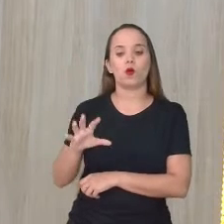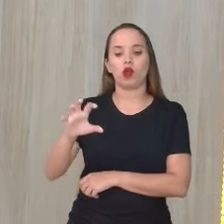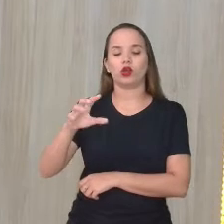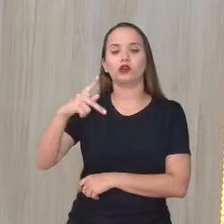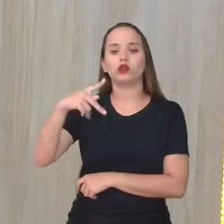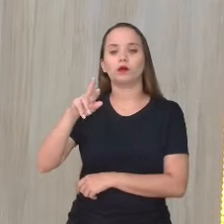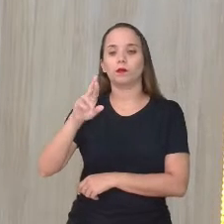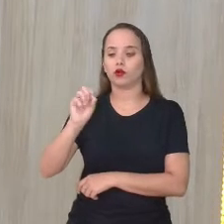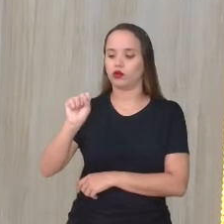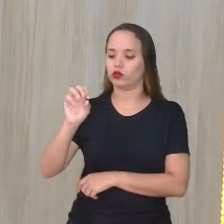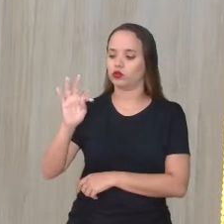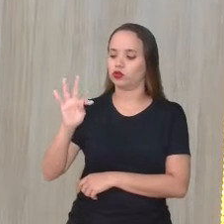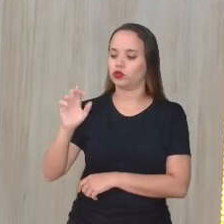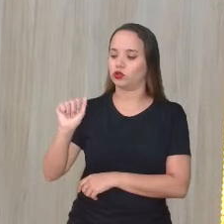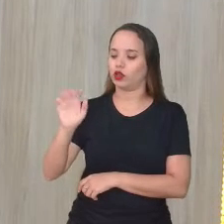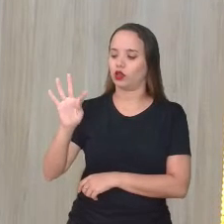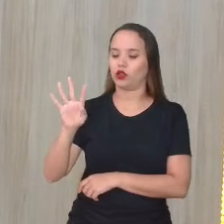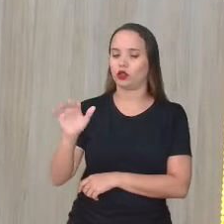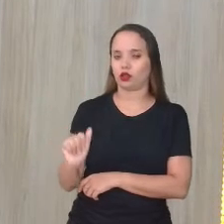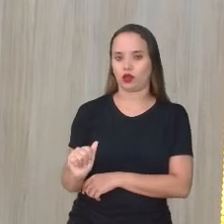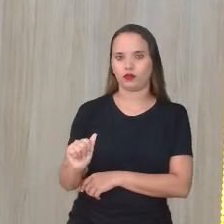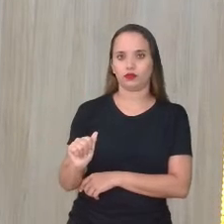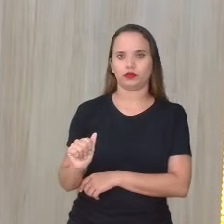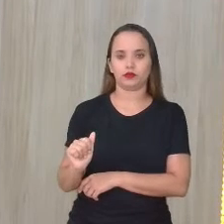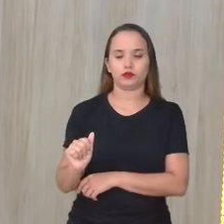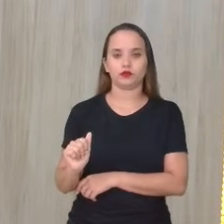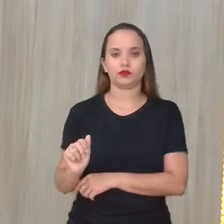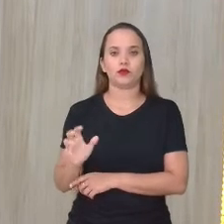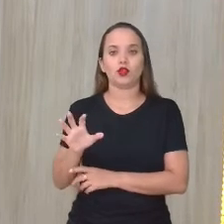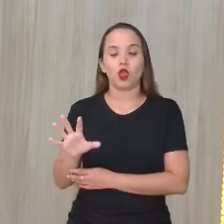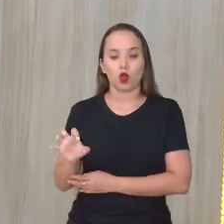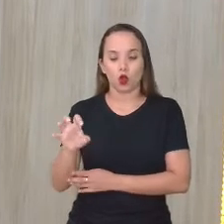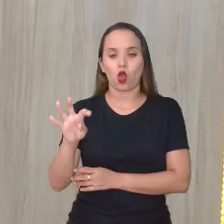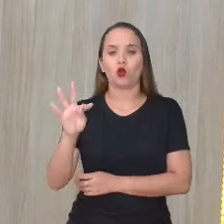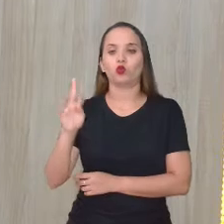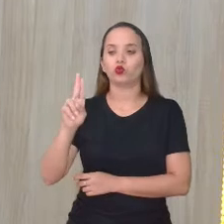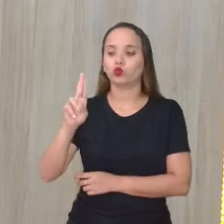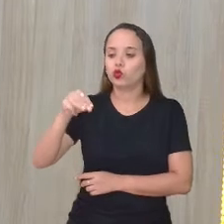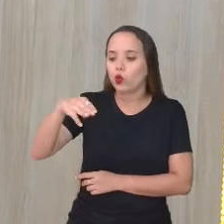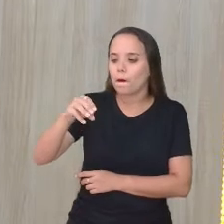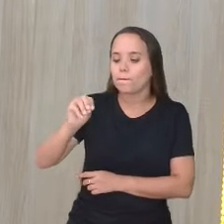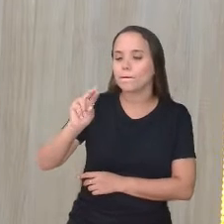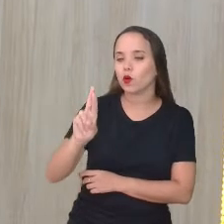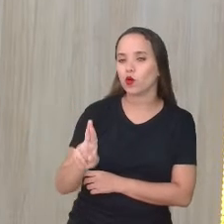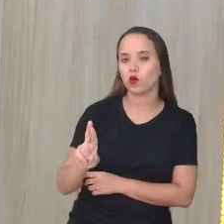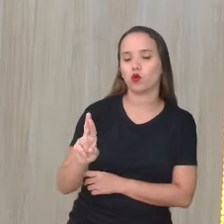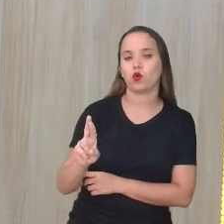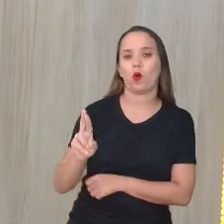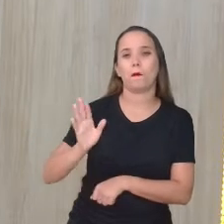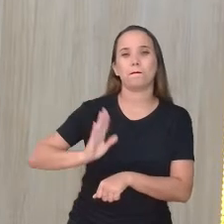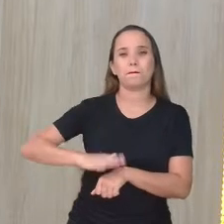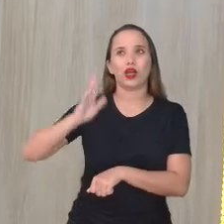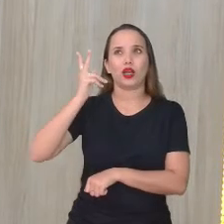tá? Então, o câncer de próstata, ele é o tumor mais comum em